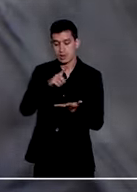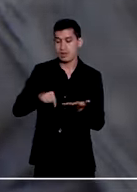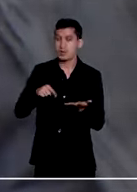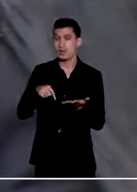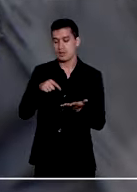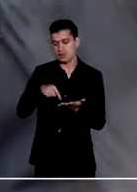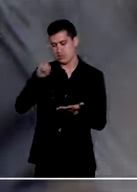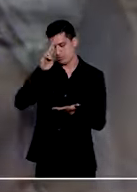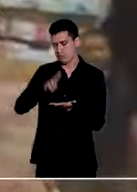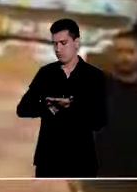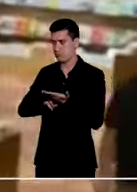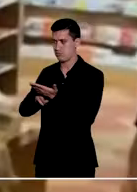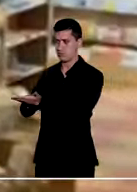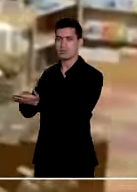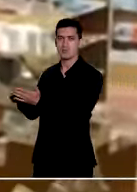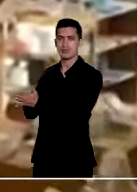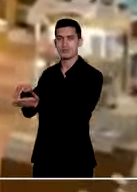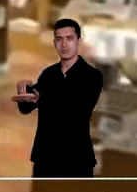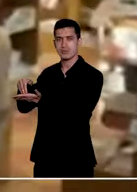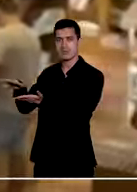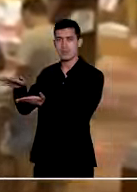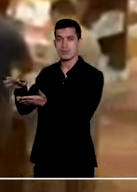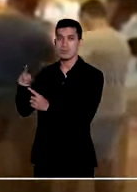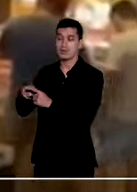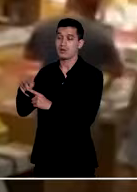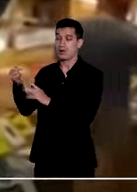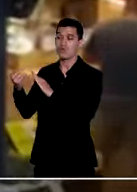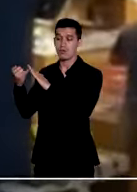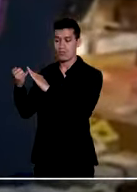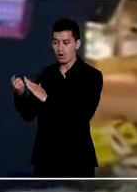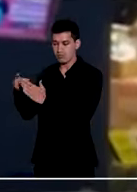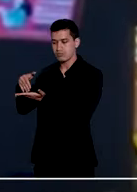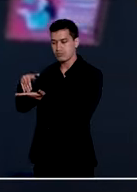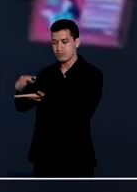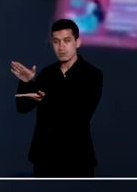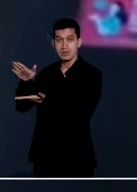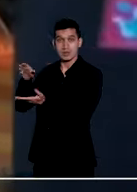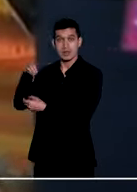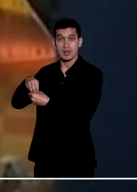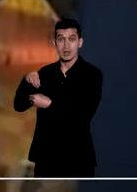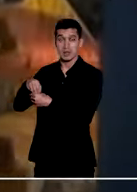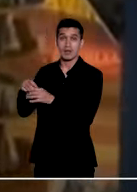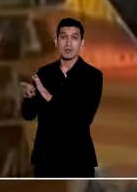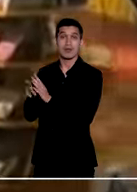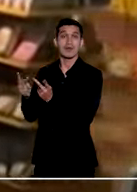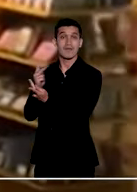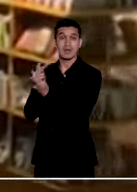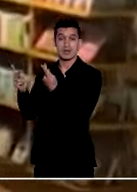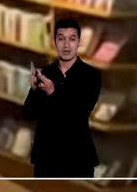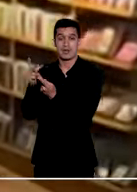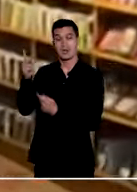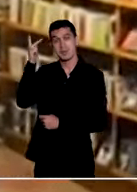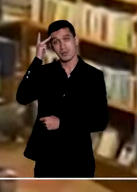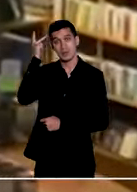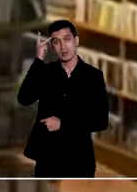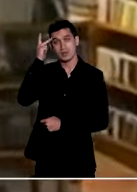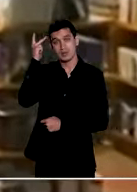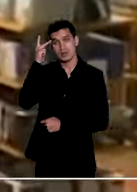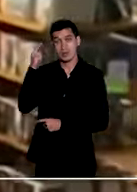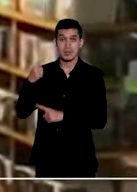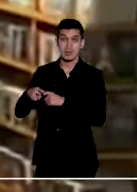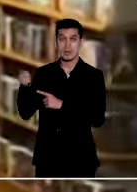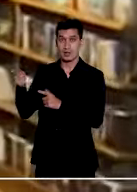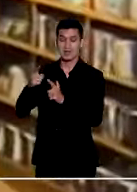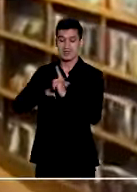recuperação judicial para desocupação de imóvel localizado na Avenida Paulista em São Paulo a dívida dos aluguéis teve